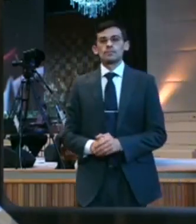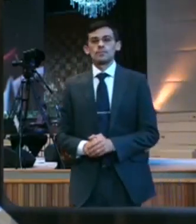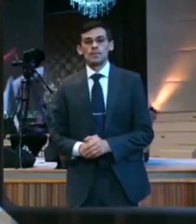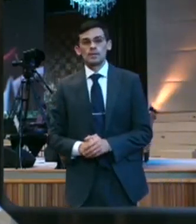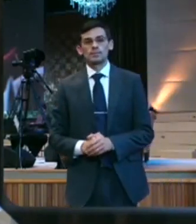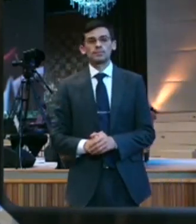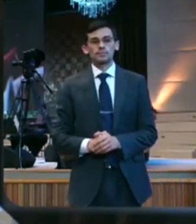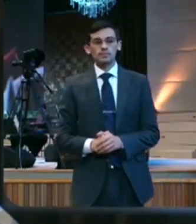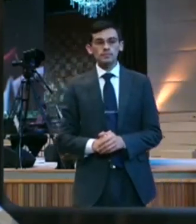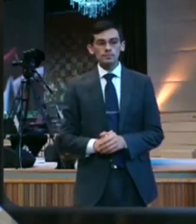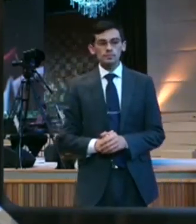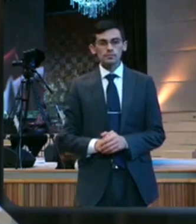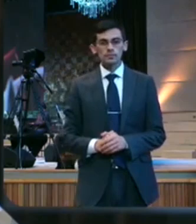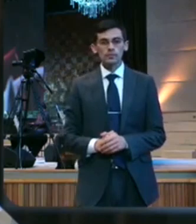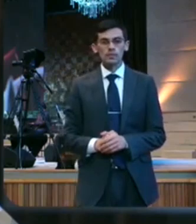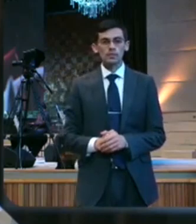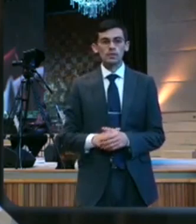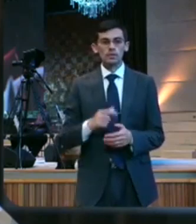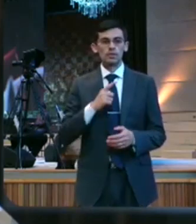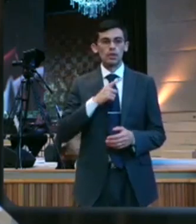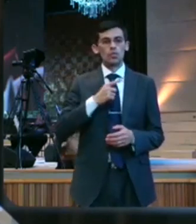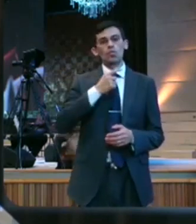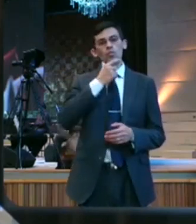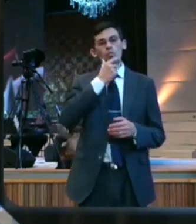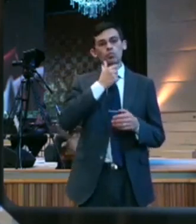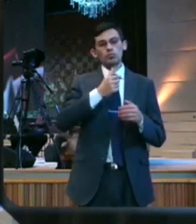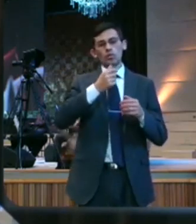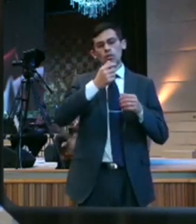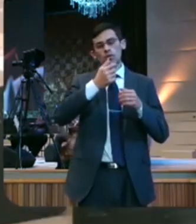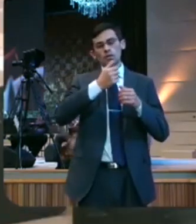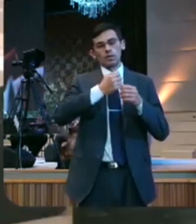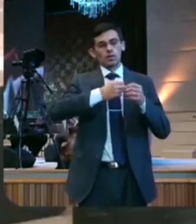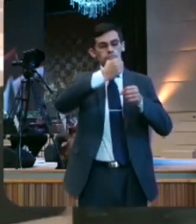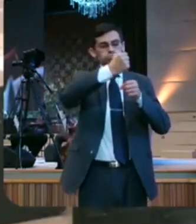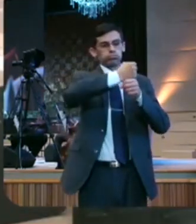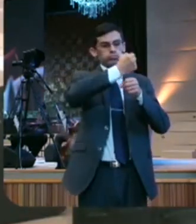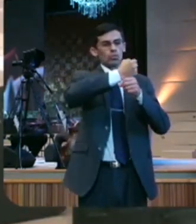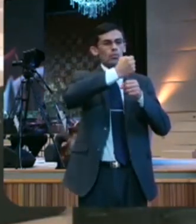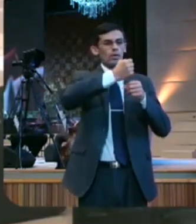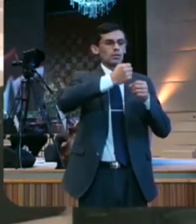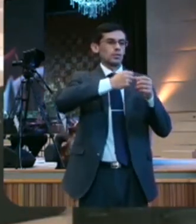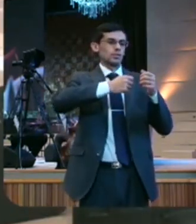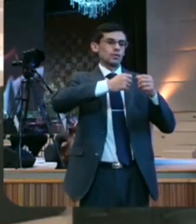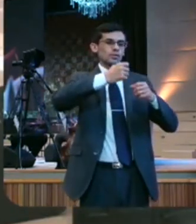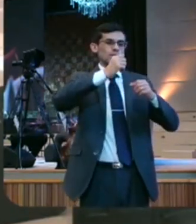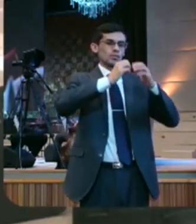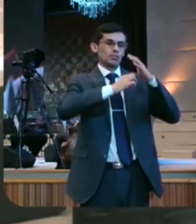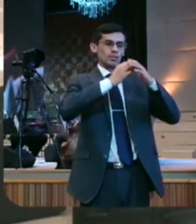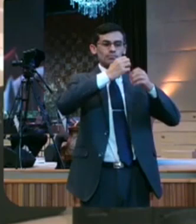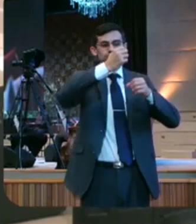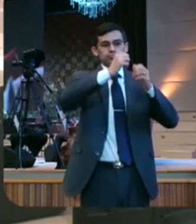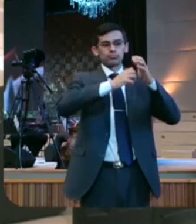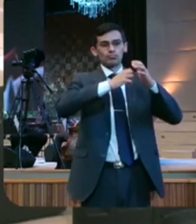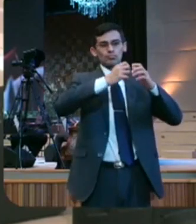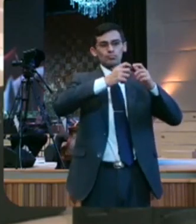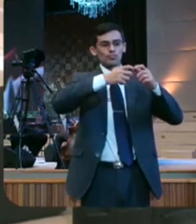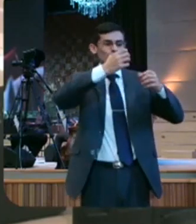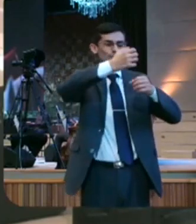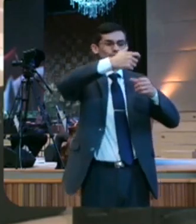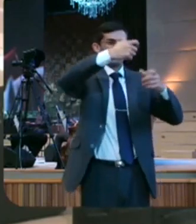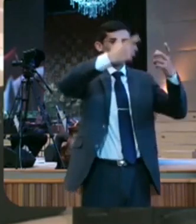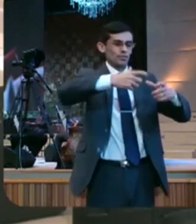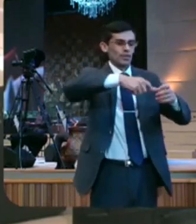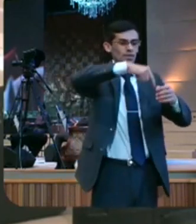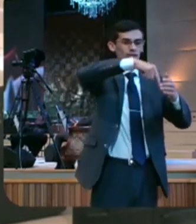Havia uma máquina que batia a estaca, é um L. E essa máquina, quando tem